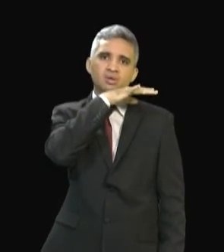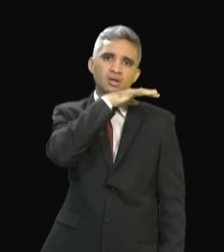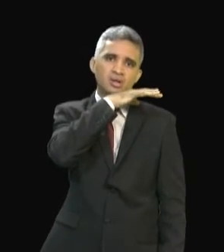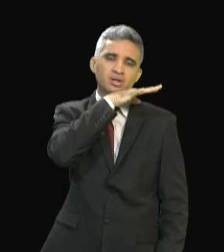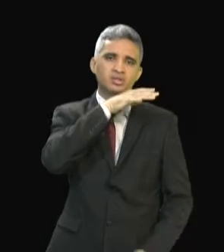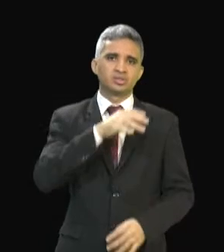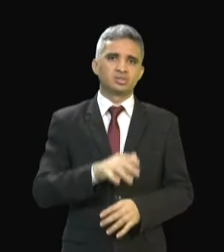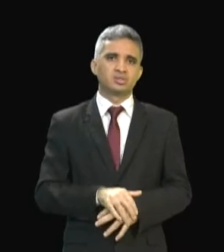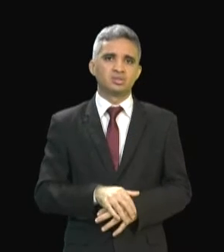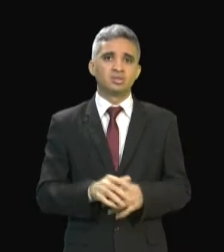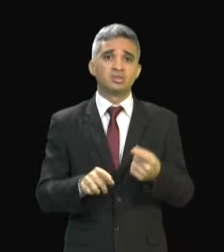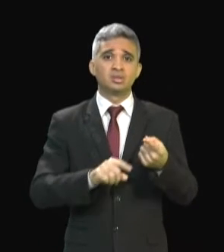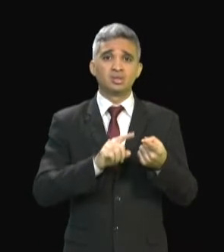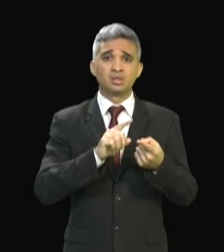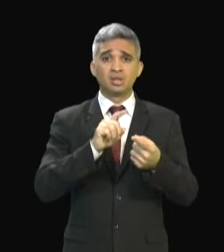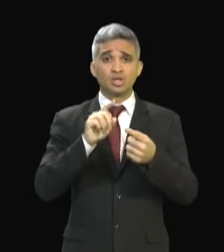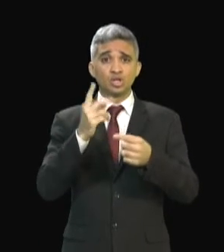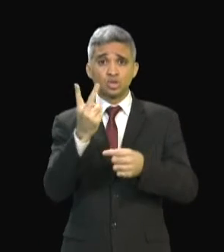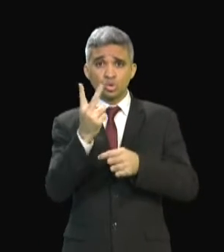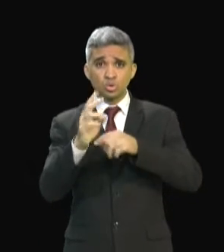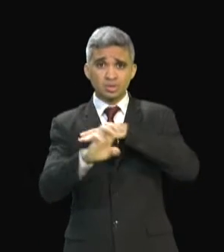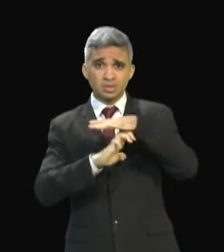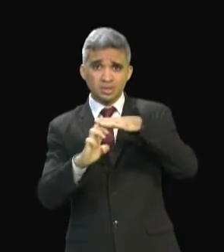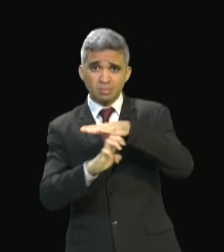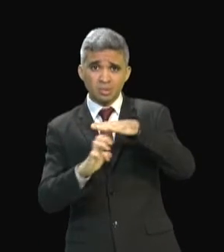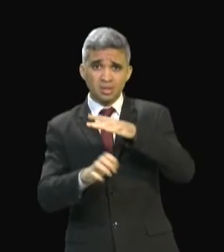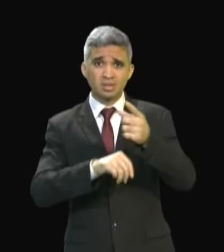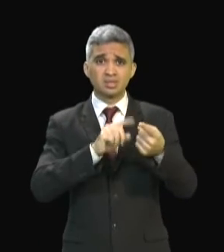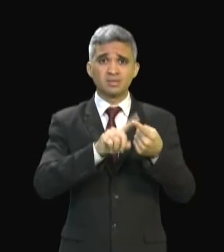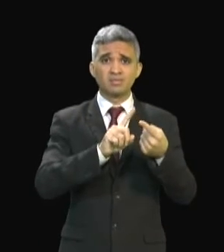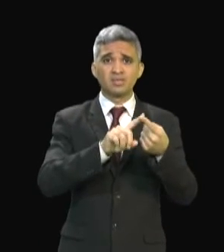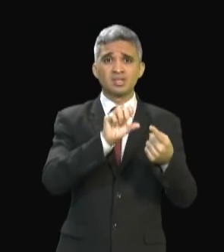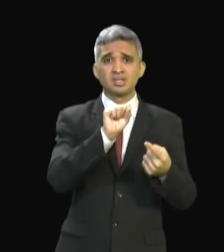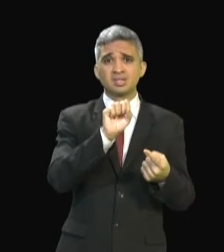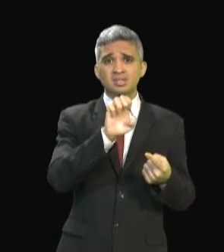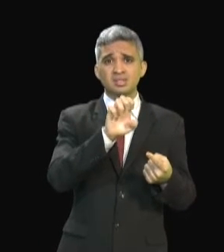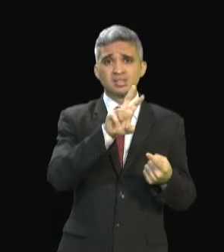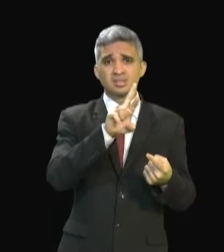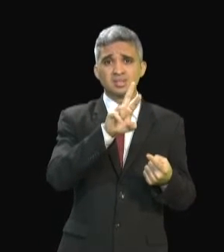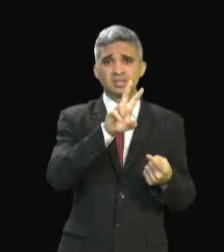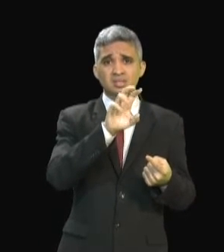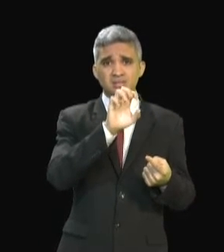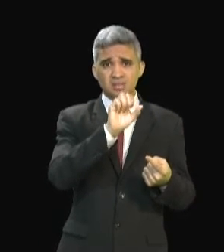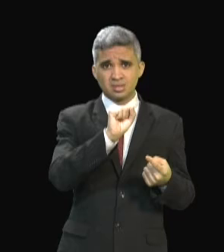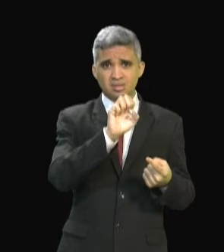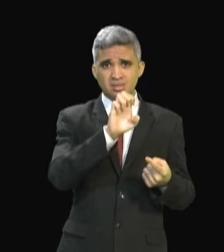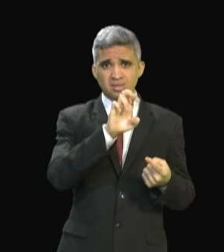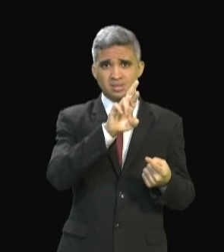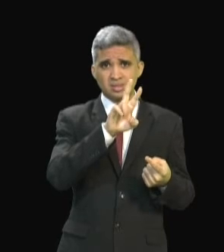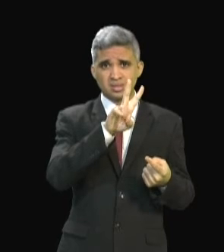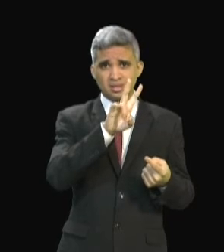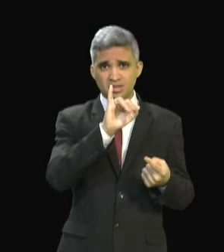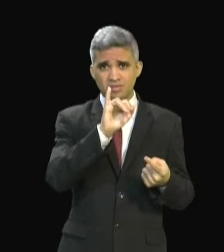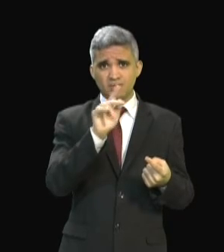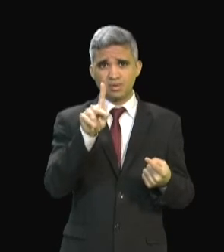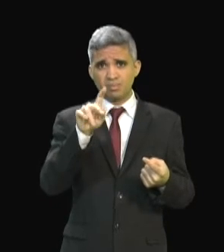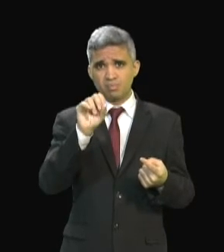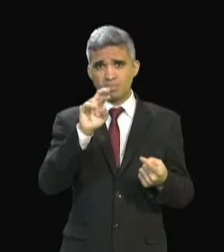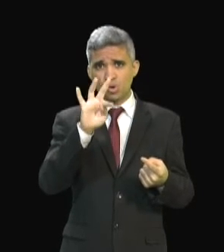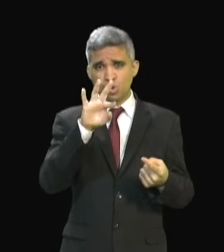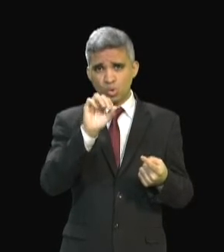Servipor e a Internacional. E no caso da Servipor, em específico, no mês